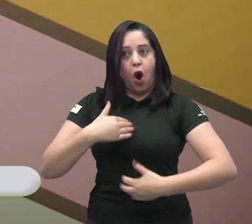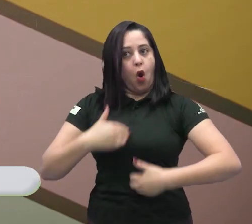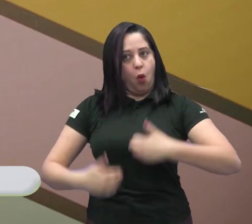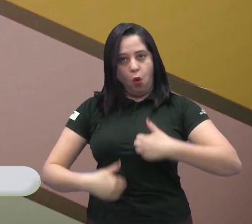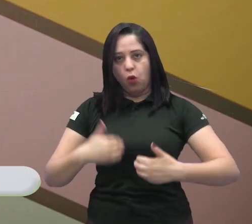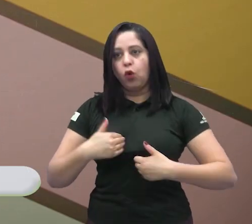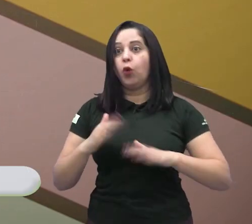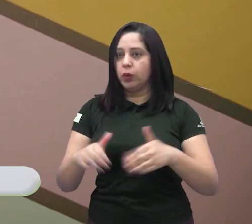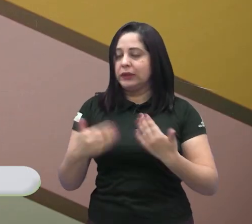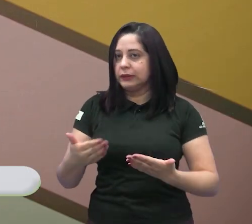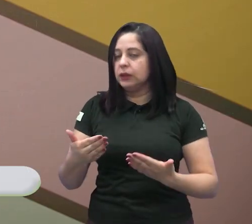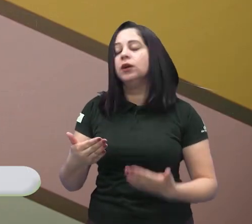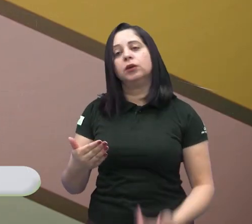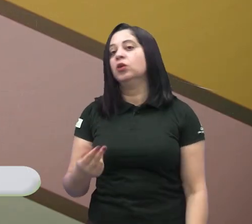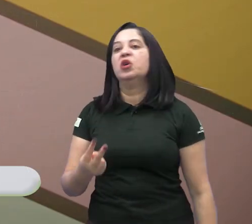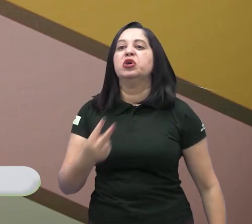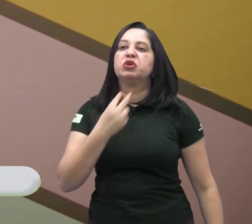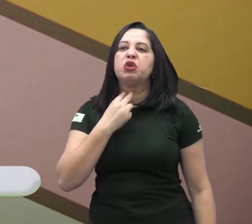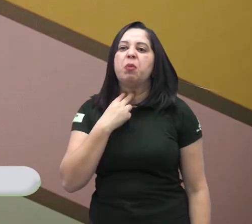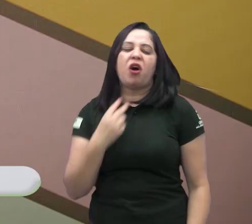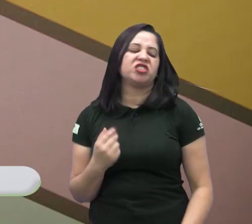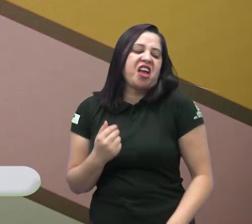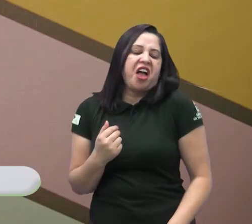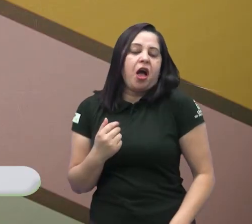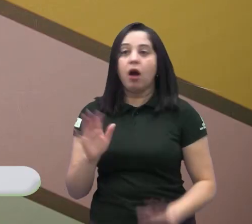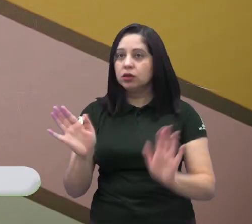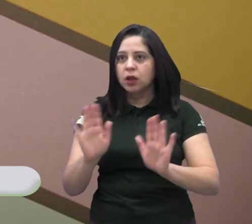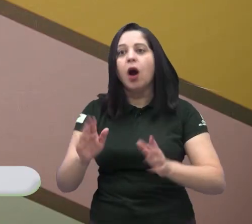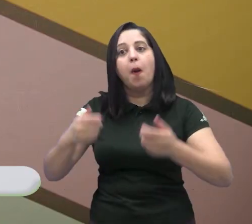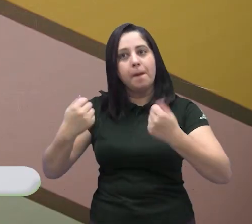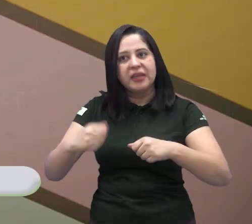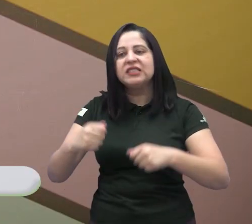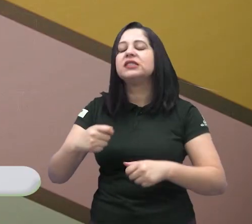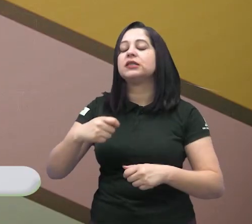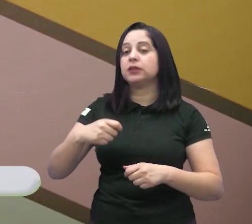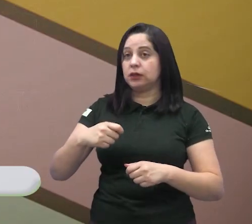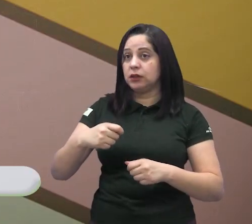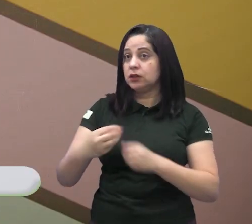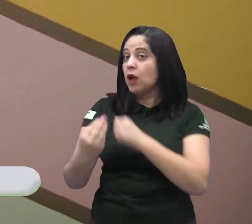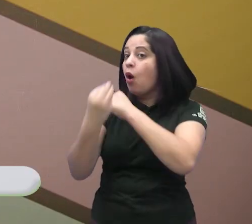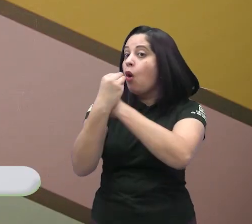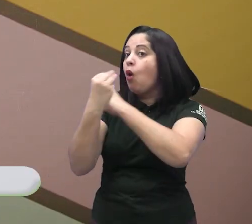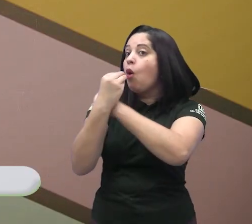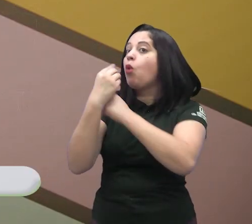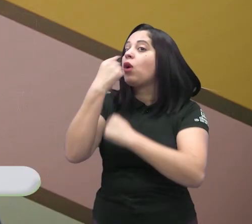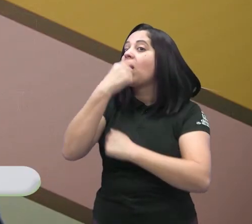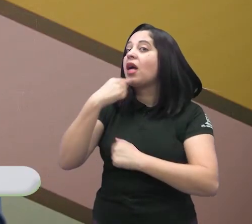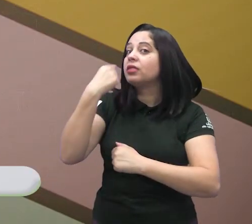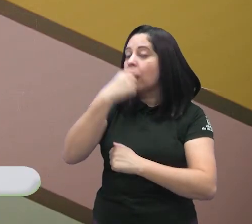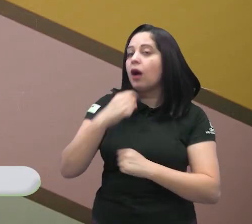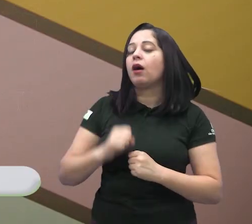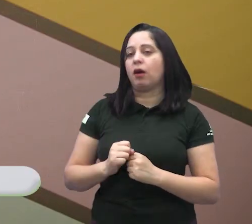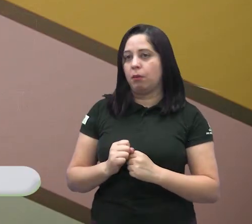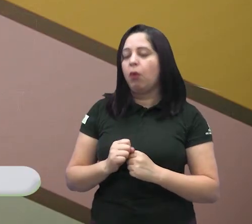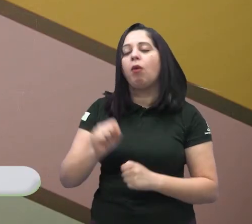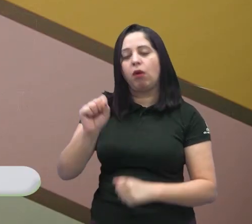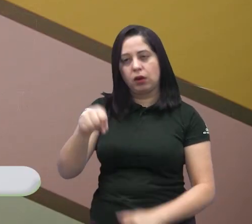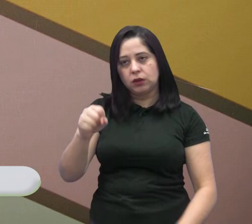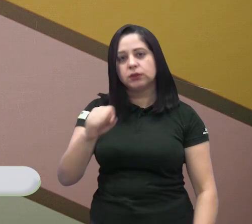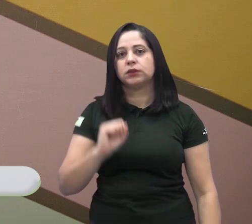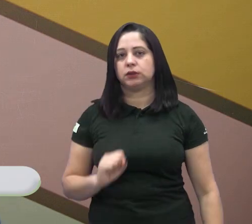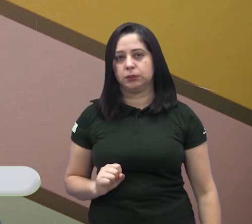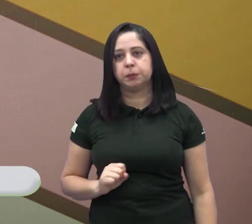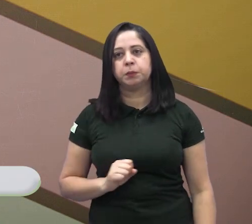a gente não pode realmente deixar tártaros, deixar uma gengivite, uma periodontite para evitar problemas. É uma porta de